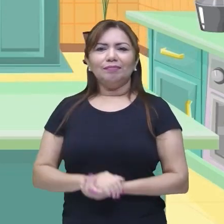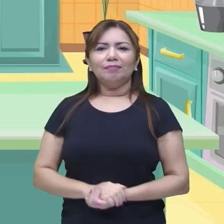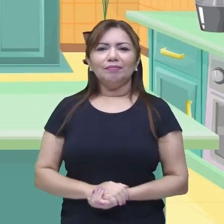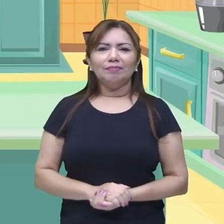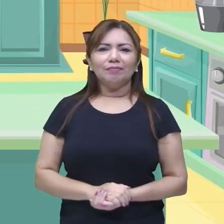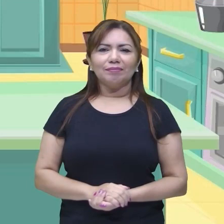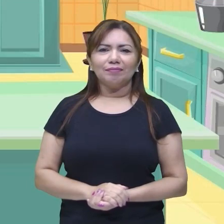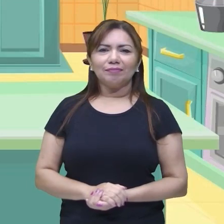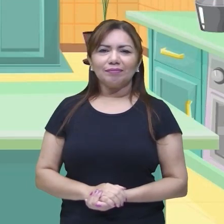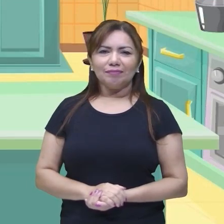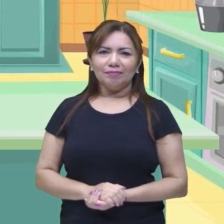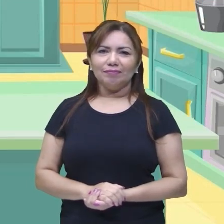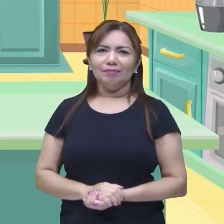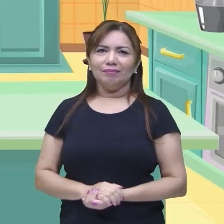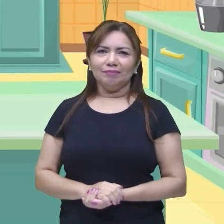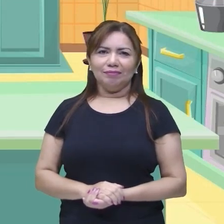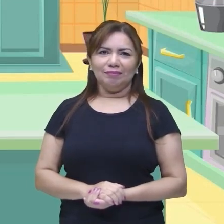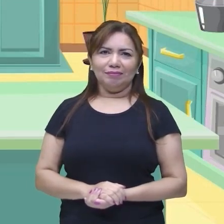E aí,